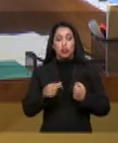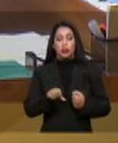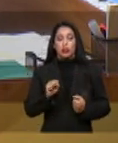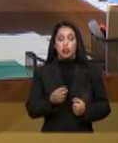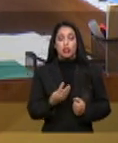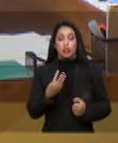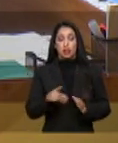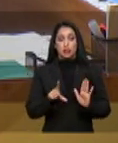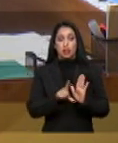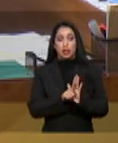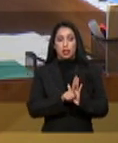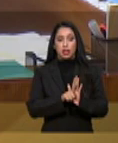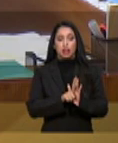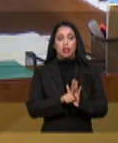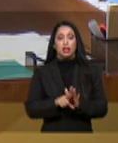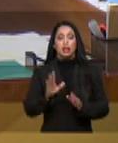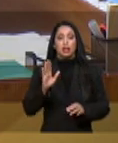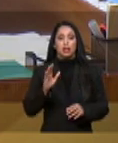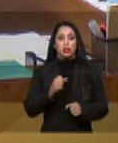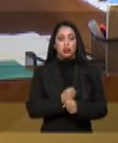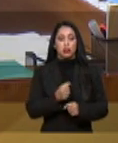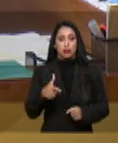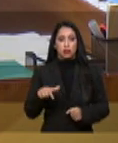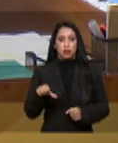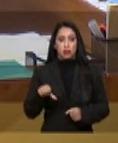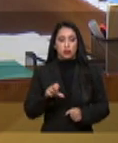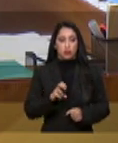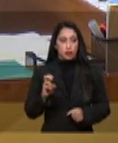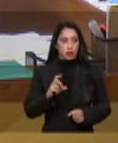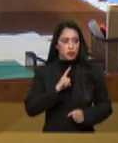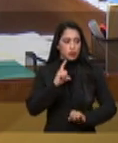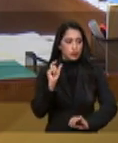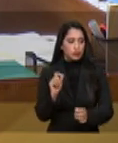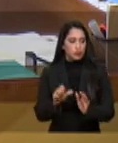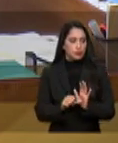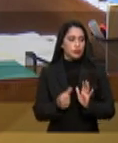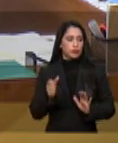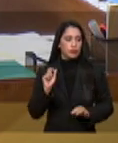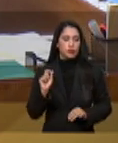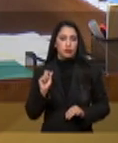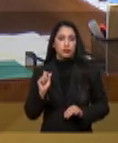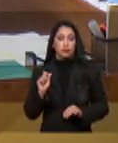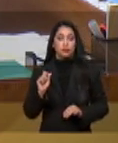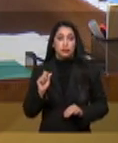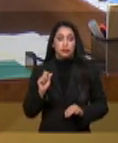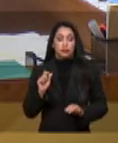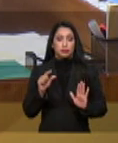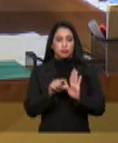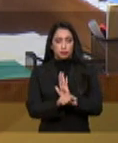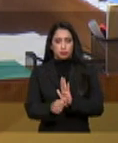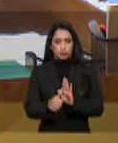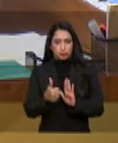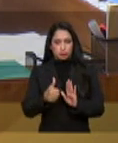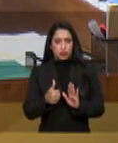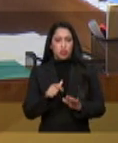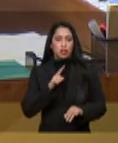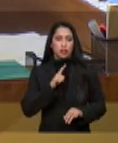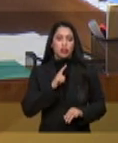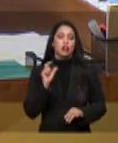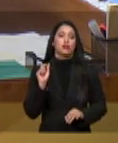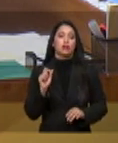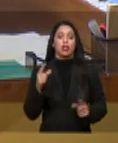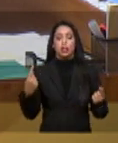da Lei 9.430, de 96, e aos respectivos parágrafos 1º e 6º, que apresentariam idênticos vícios de